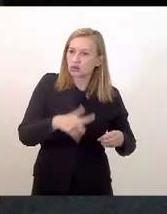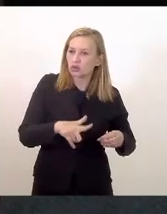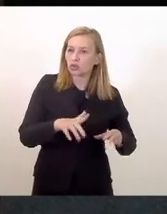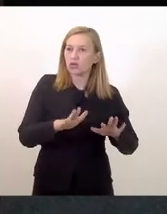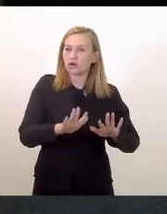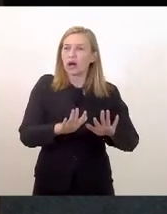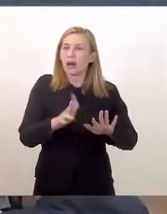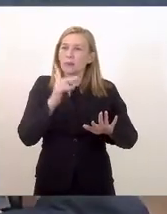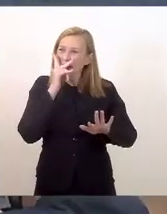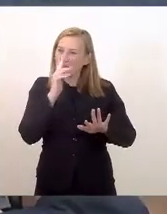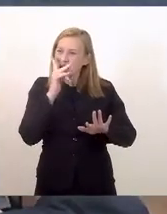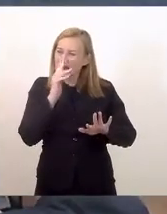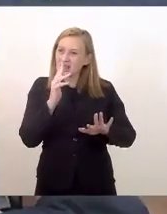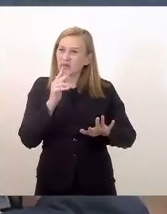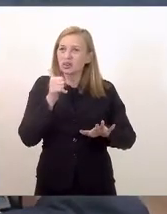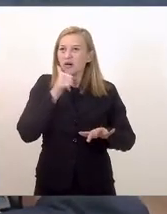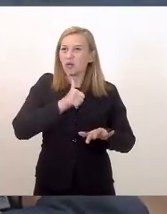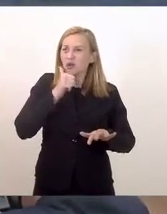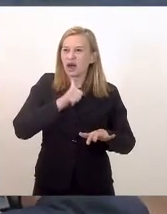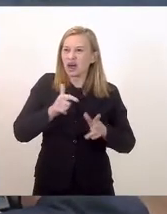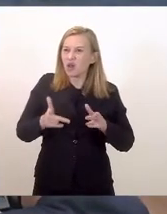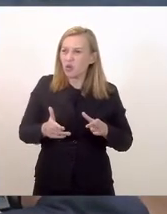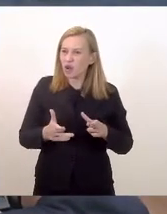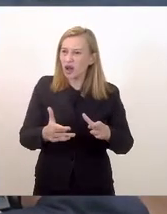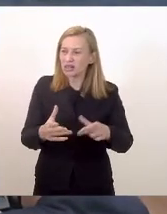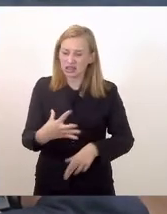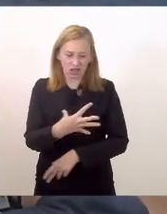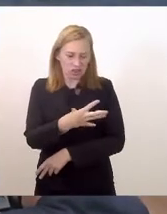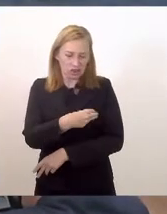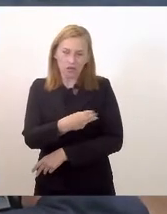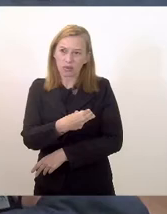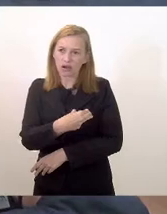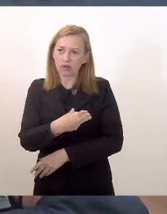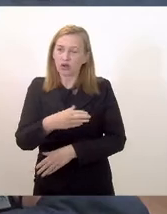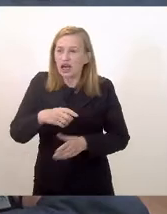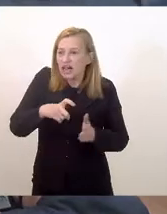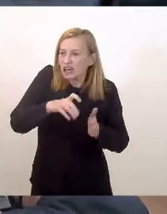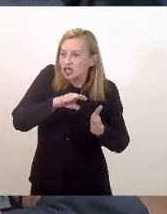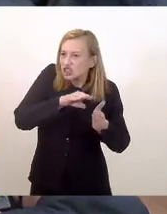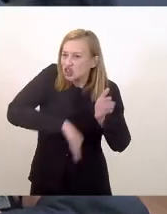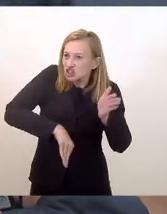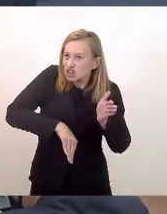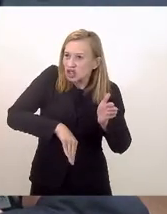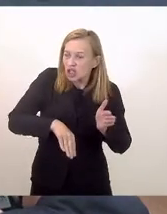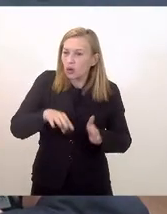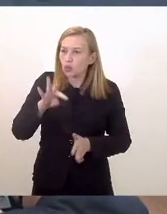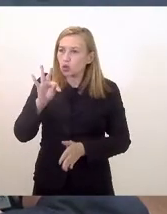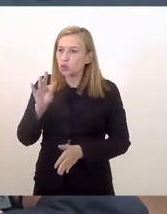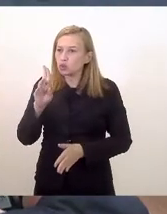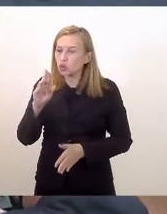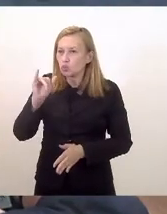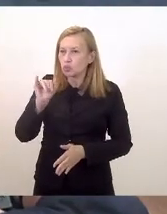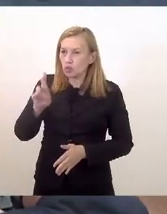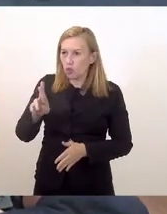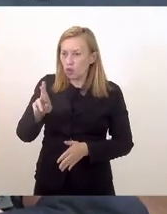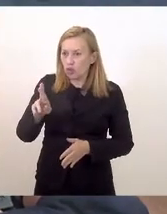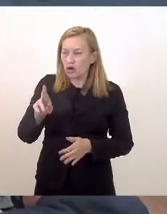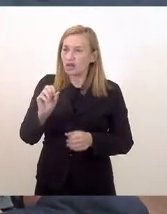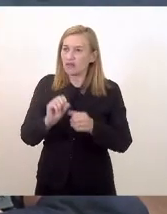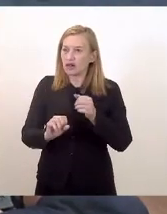de câncer de mama, que tudo termina quando ela retira o tumor e faz a mastectomia. Mas não é bem